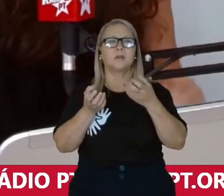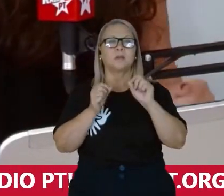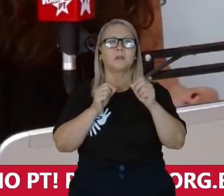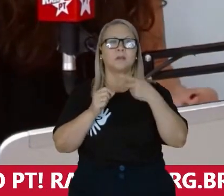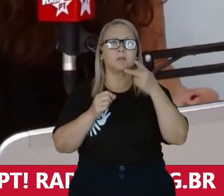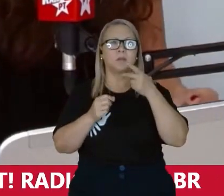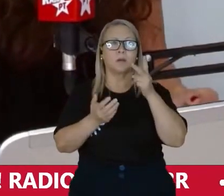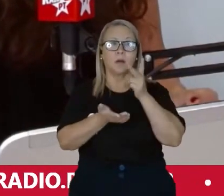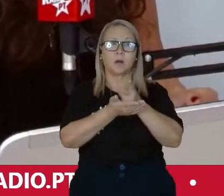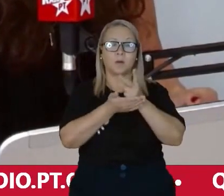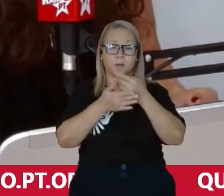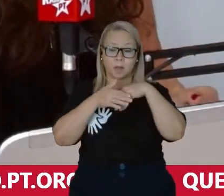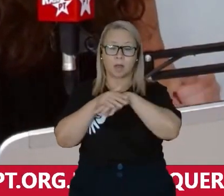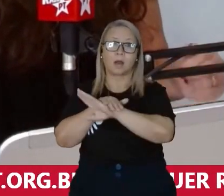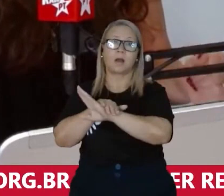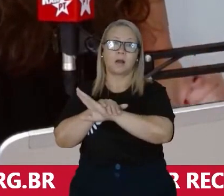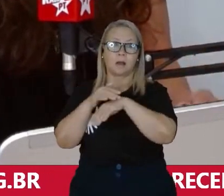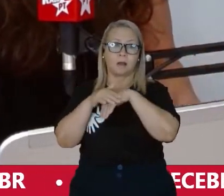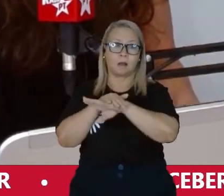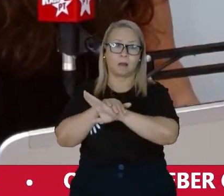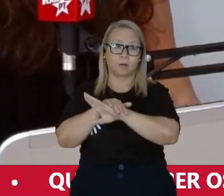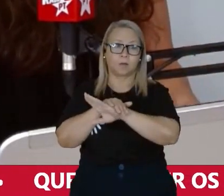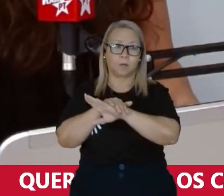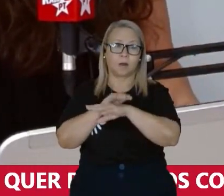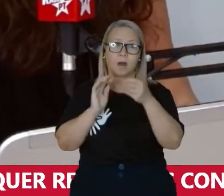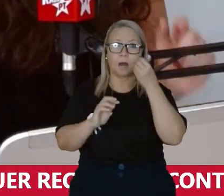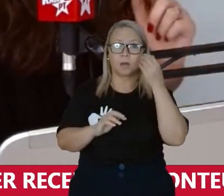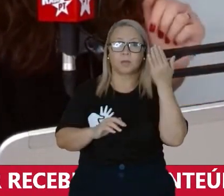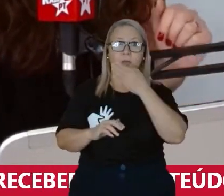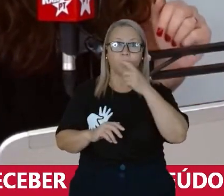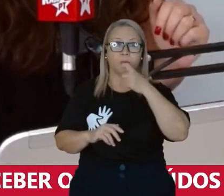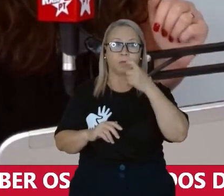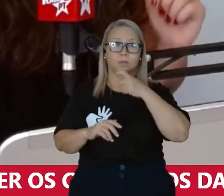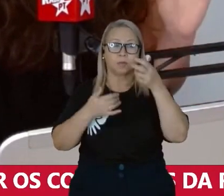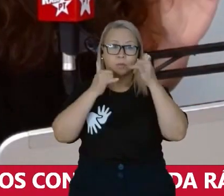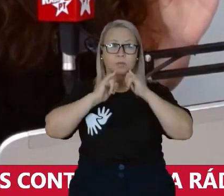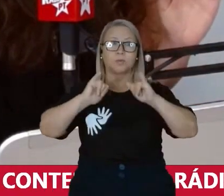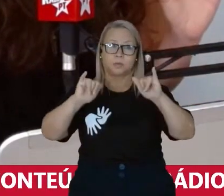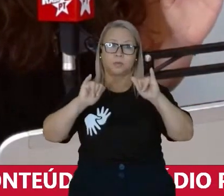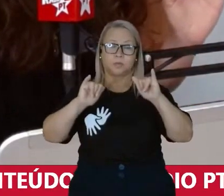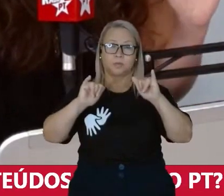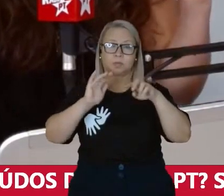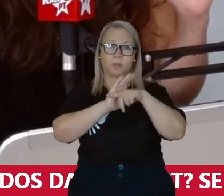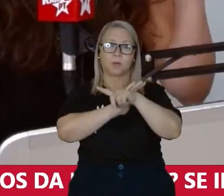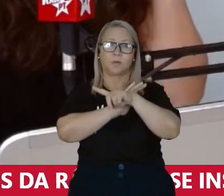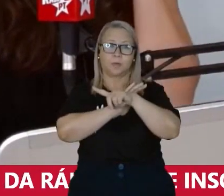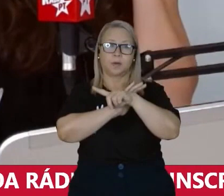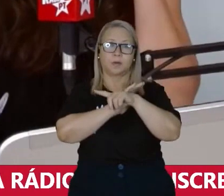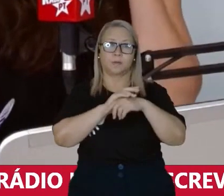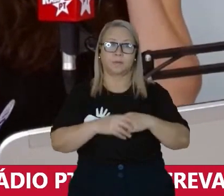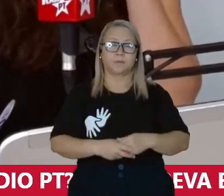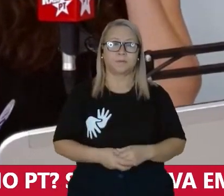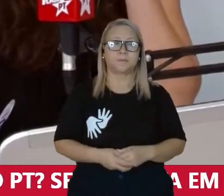vocês manterem arquivados essas provas de fake news. Eu acho que foi esse o sentido da pergunta. Tânia, se você estiver aí, me